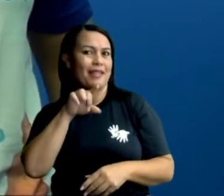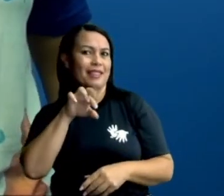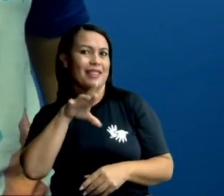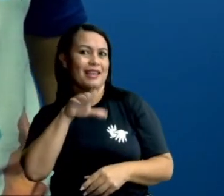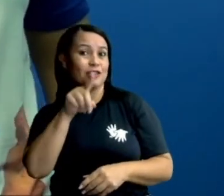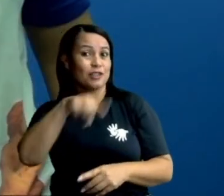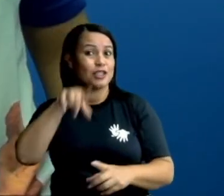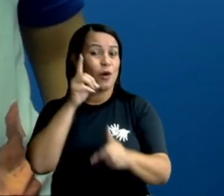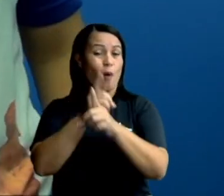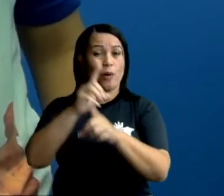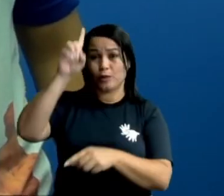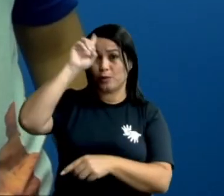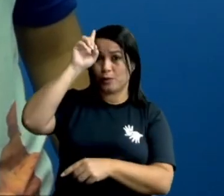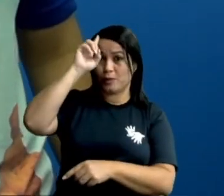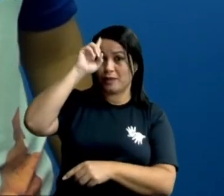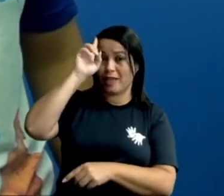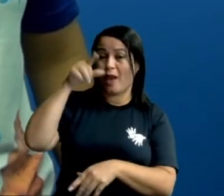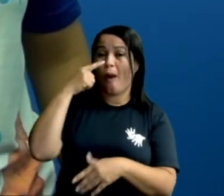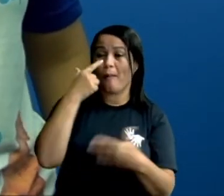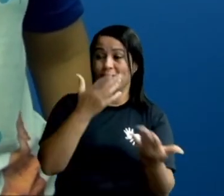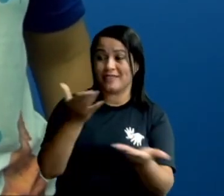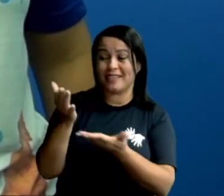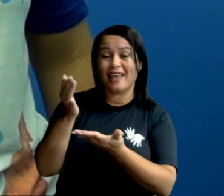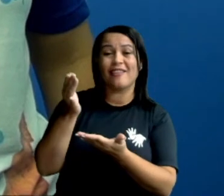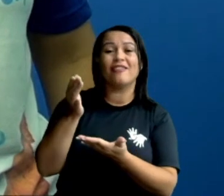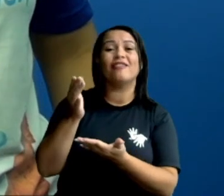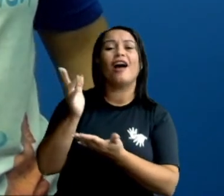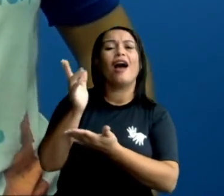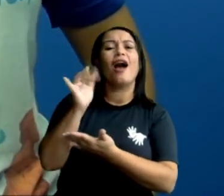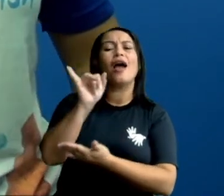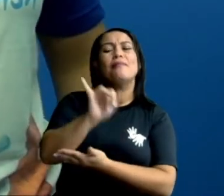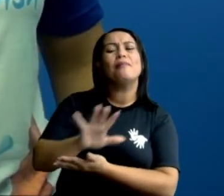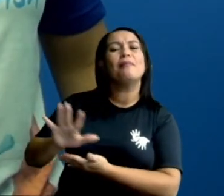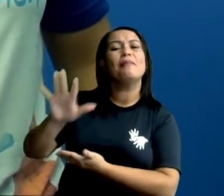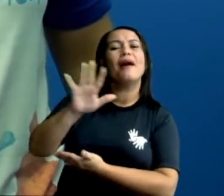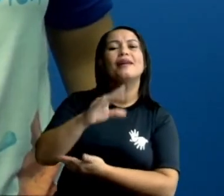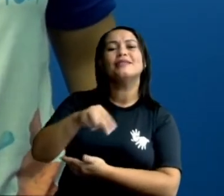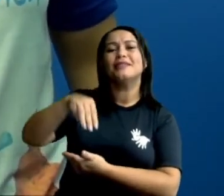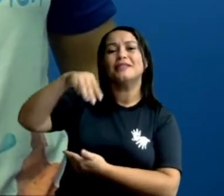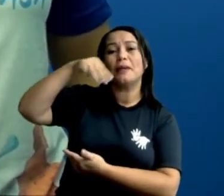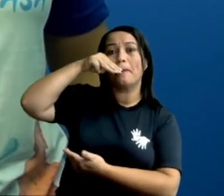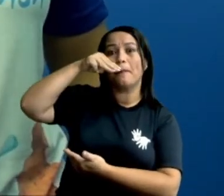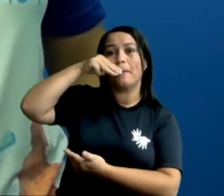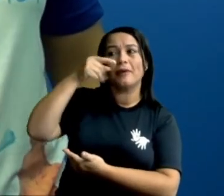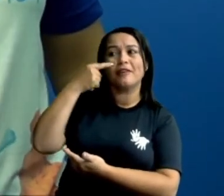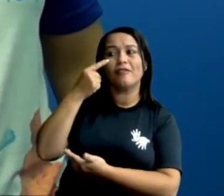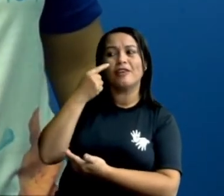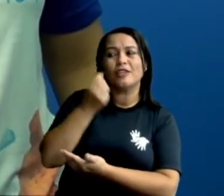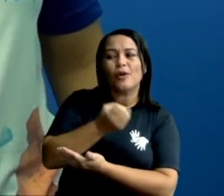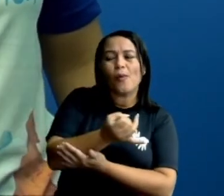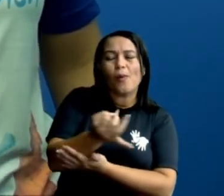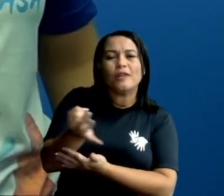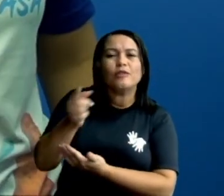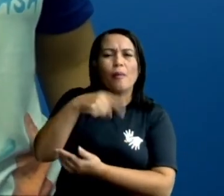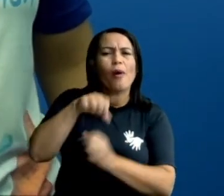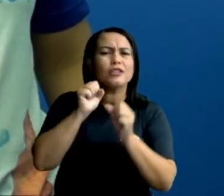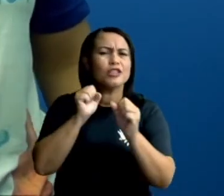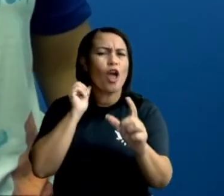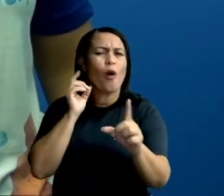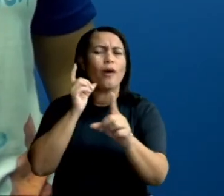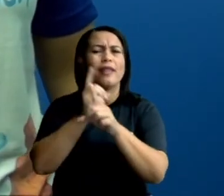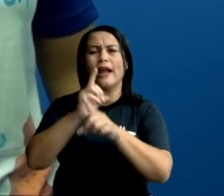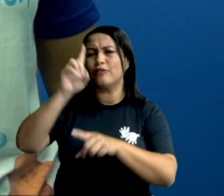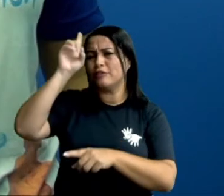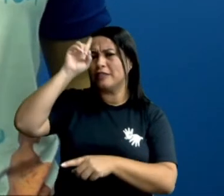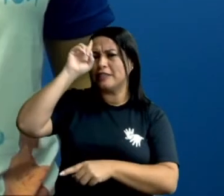dia, tá certo? Então, olha esse desenho da Mônica aí e vejam quantas coisas vocês podem encontrar no dia a